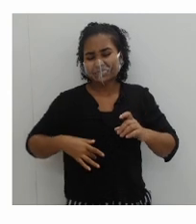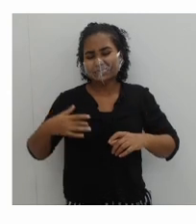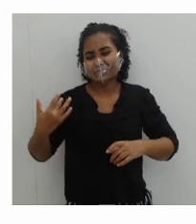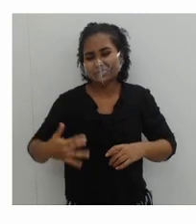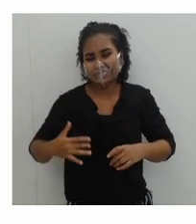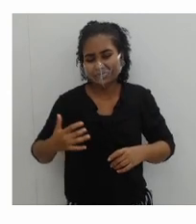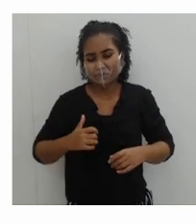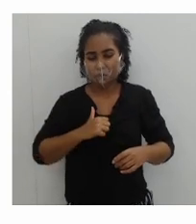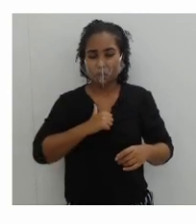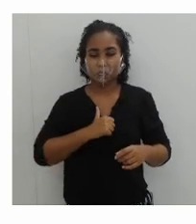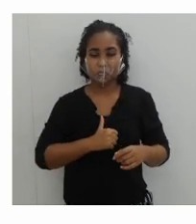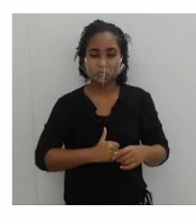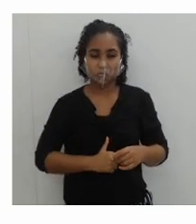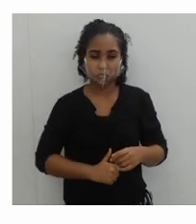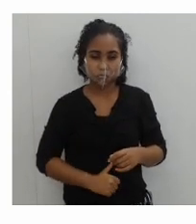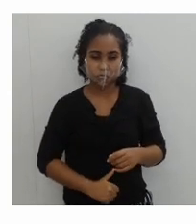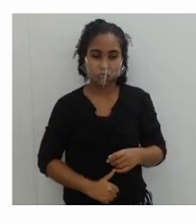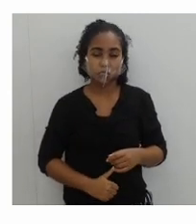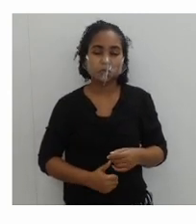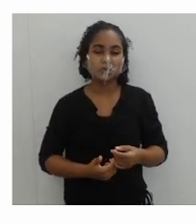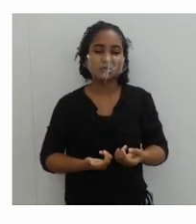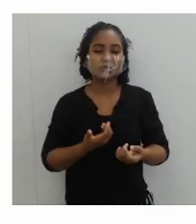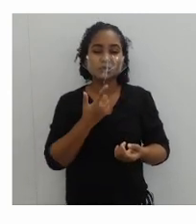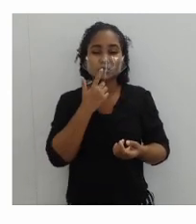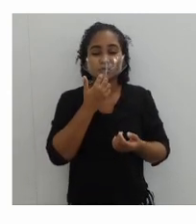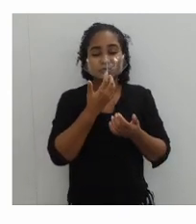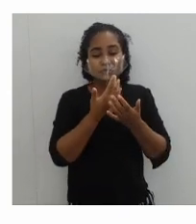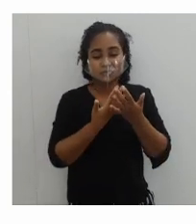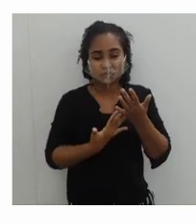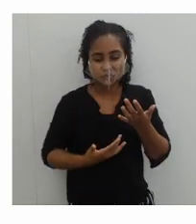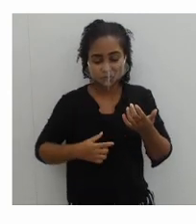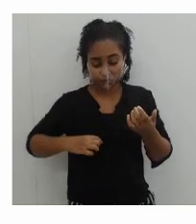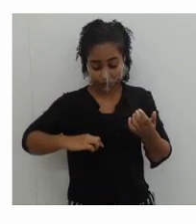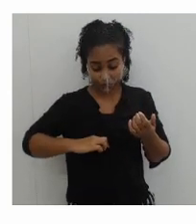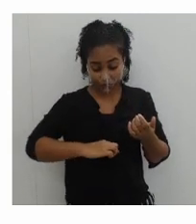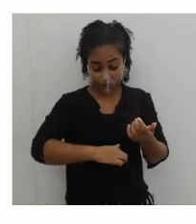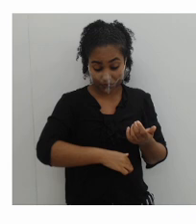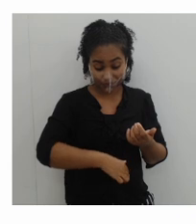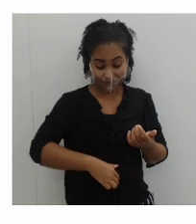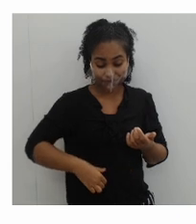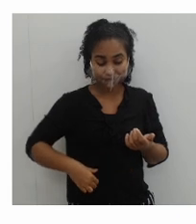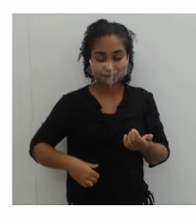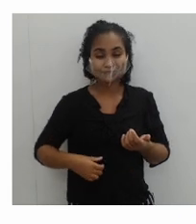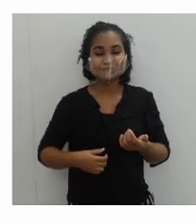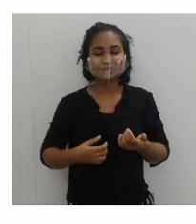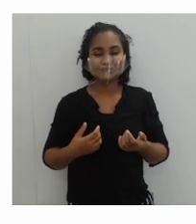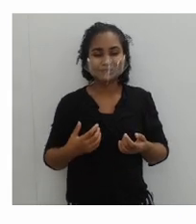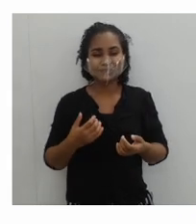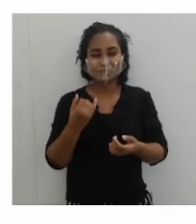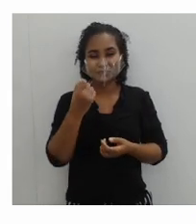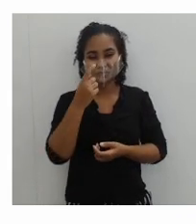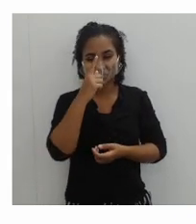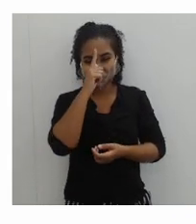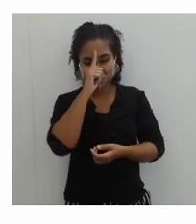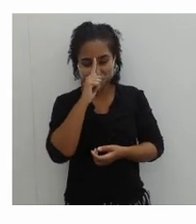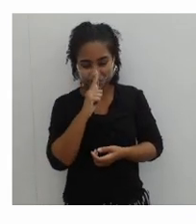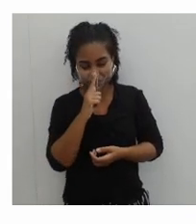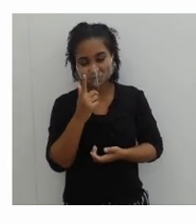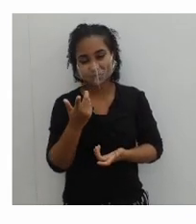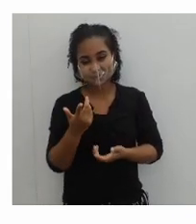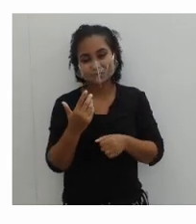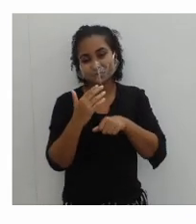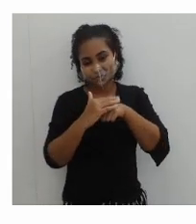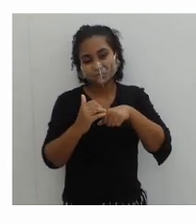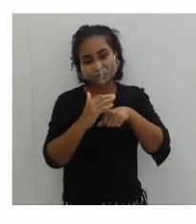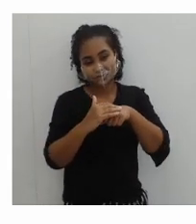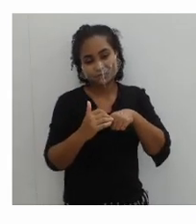abdominal, diarreia, perda intestinal de sangue. Por isso o indivíduo ele fica muito amarelo, razão pela qual a doença é